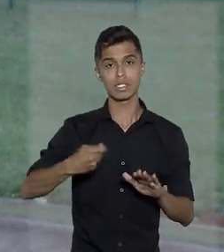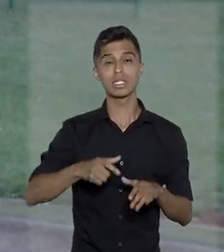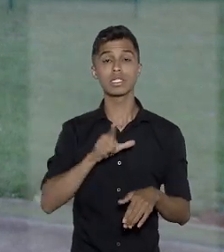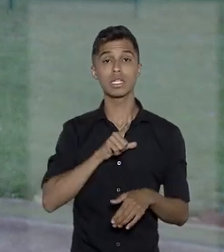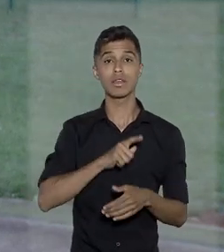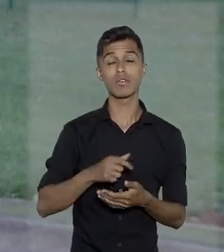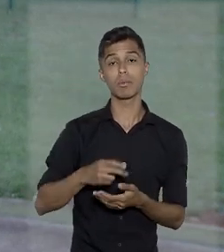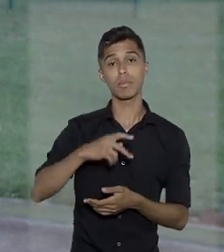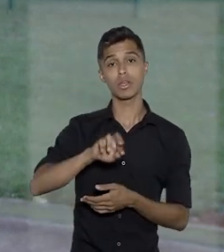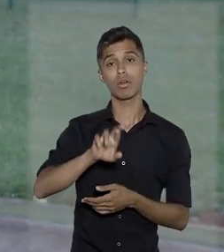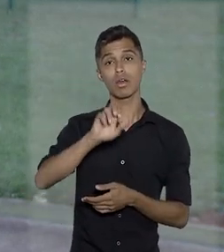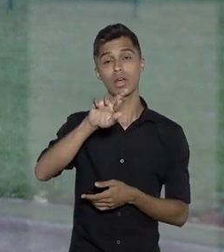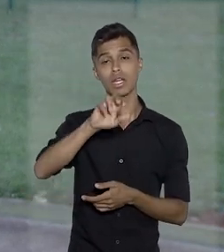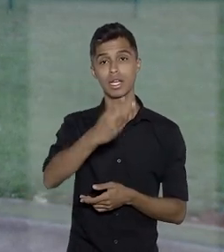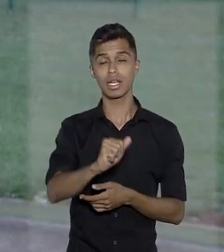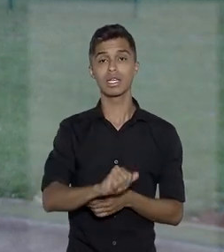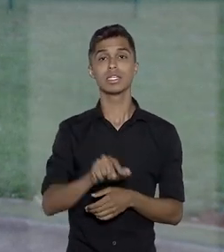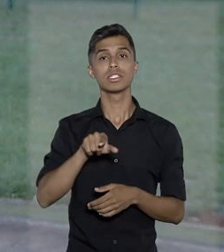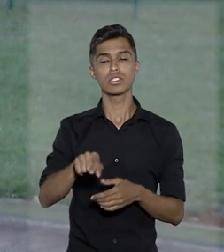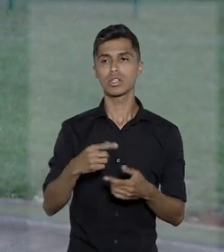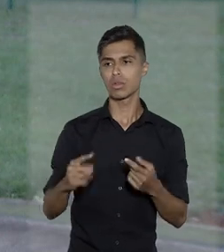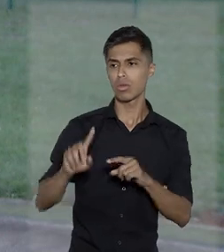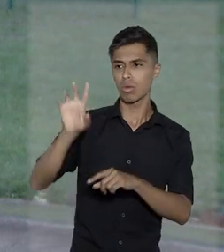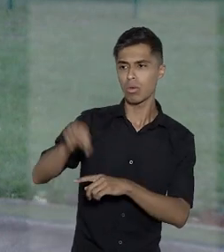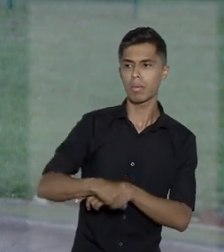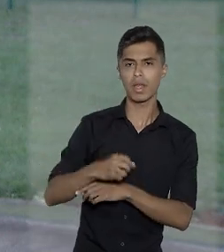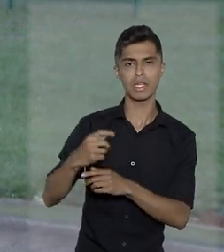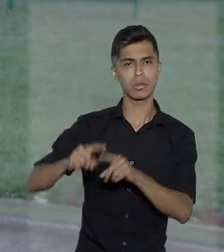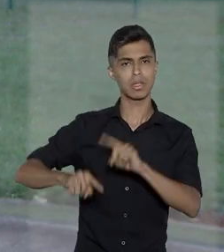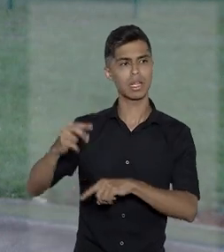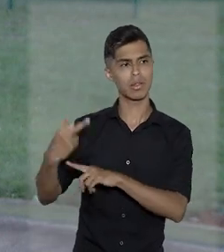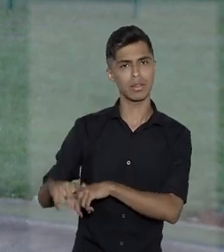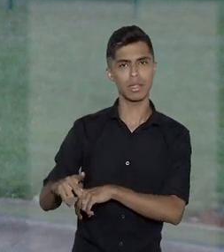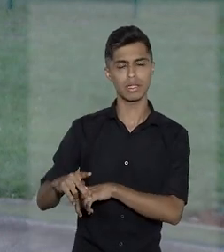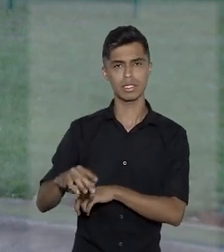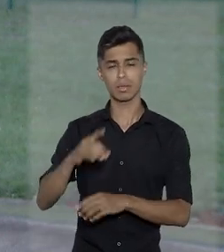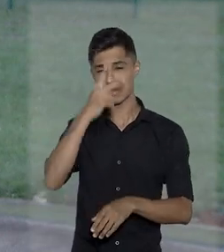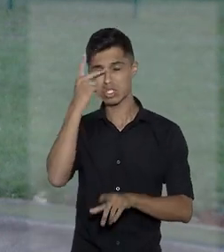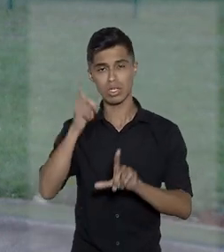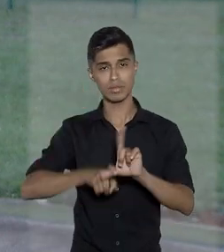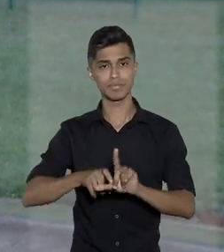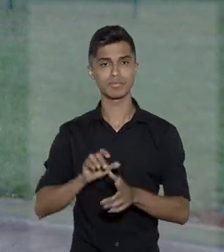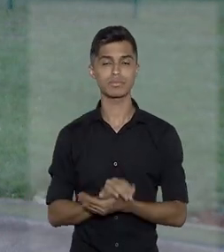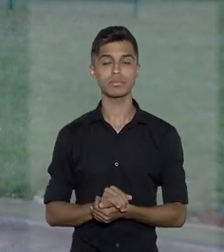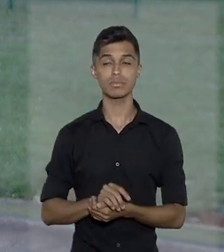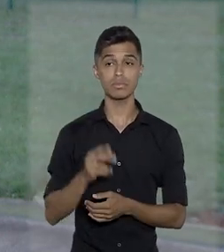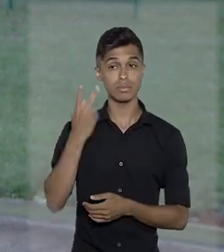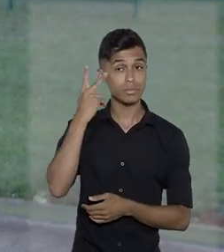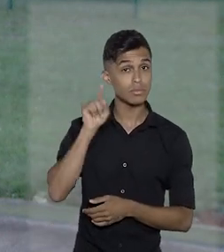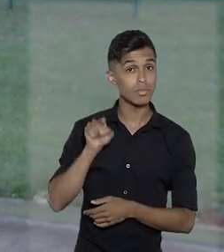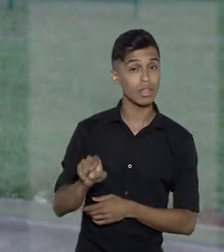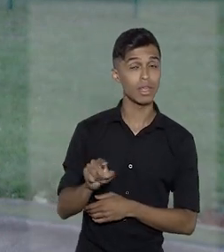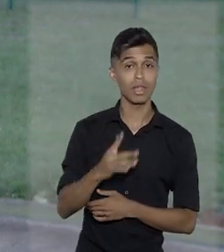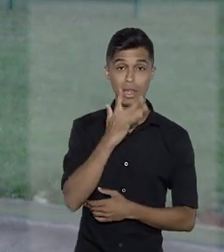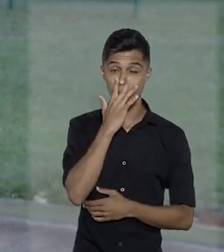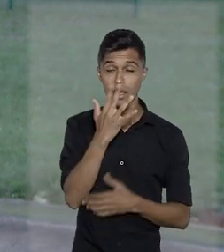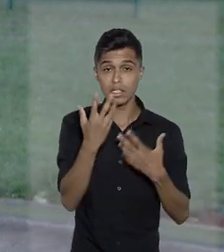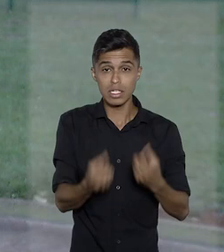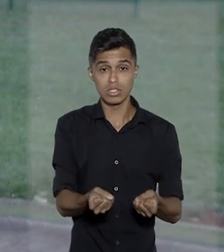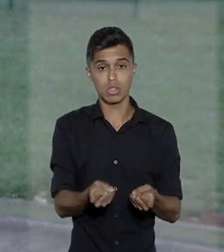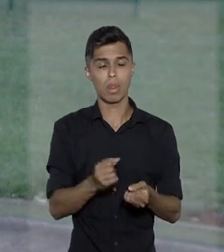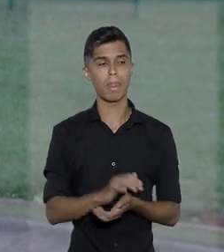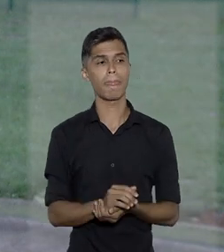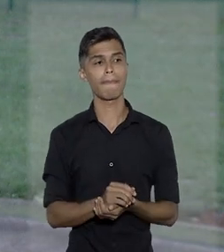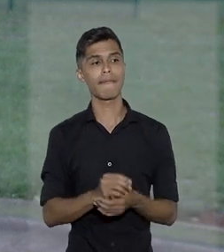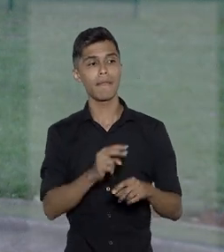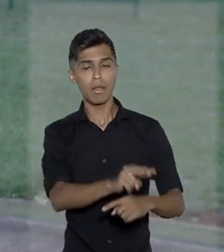determinada a penhora de um imóvel de propriedade da devedora em paralelo a assembleia geral de credores aprovou